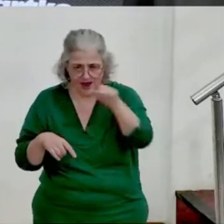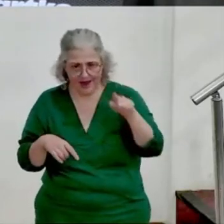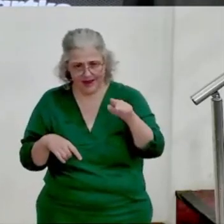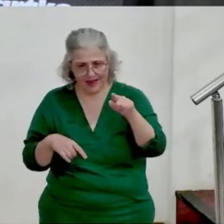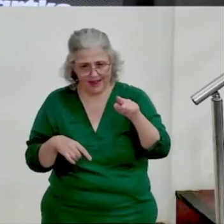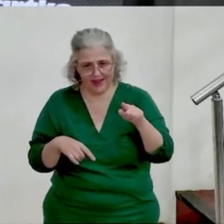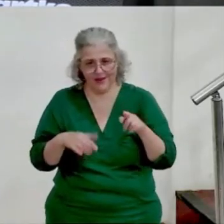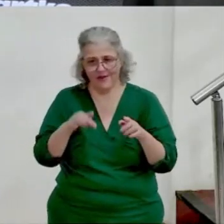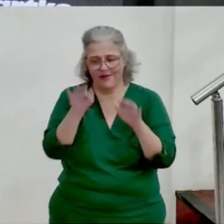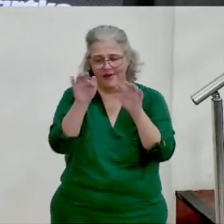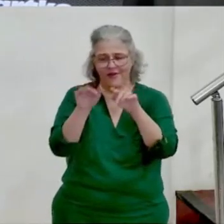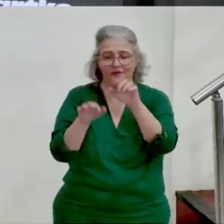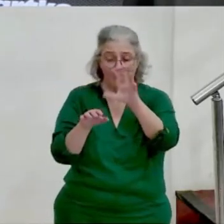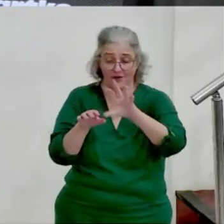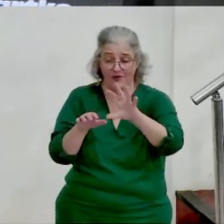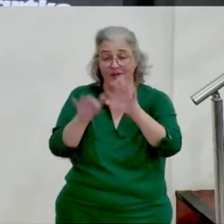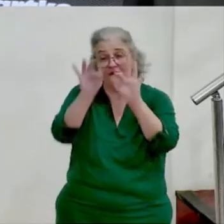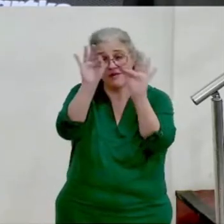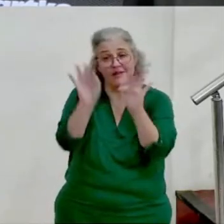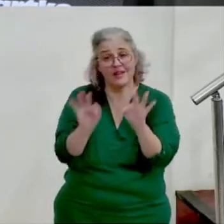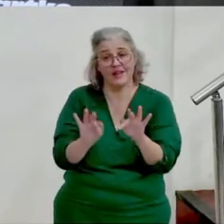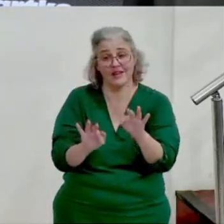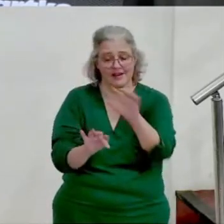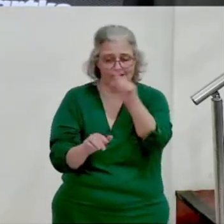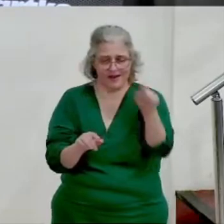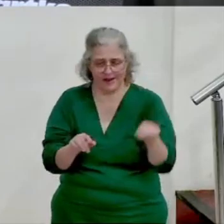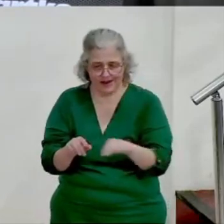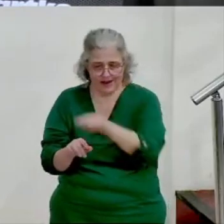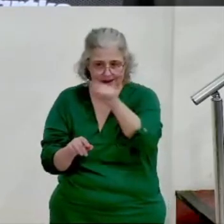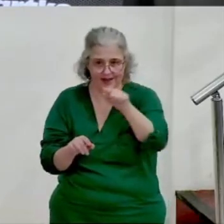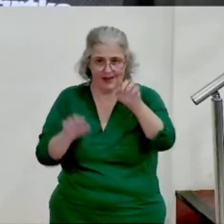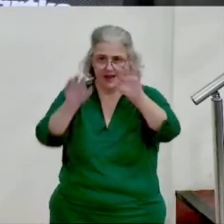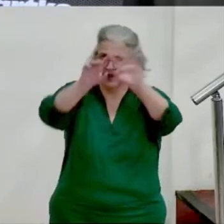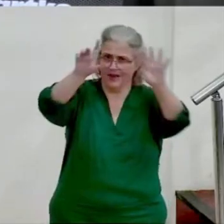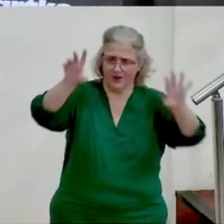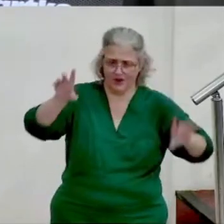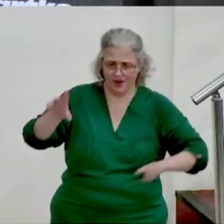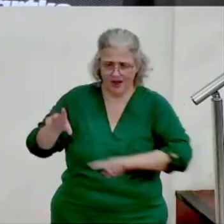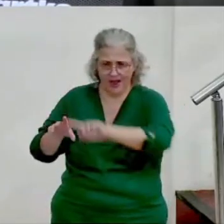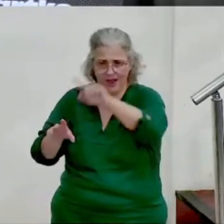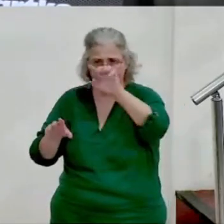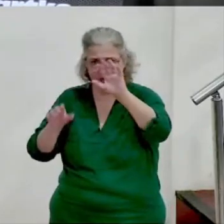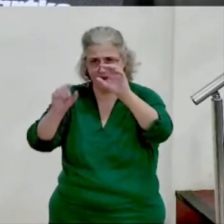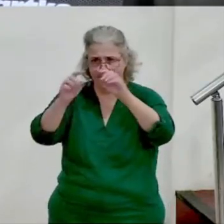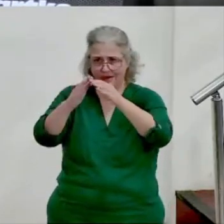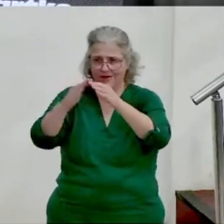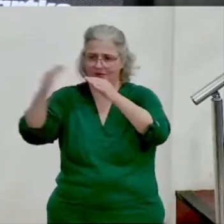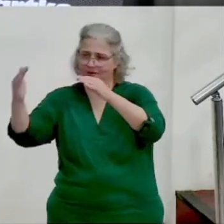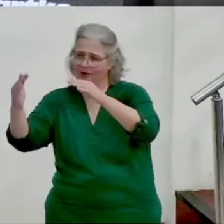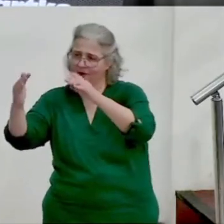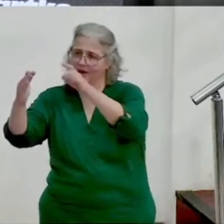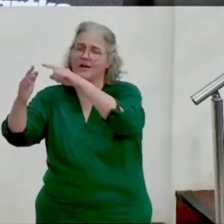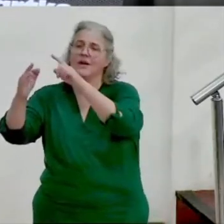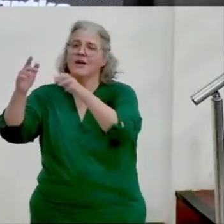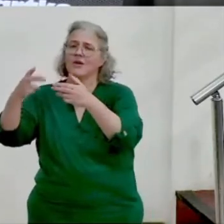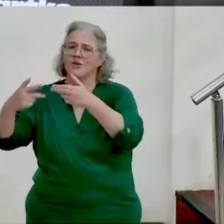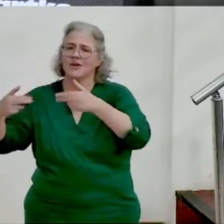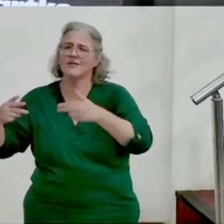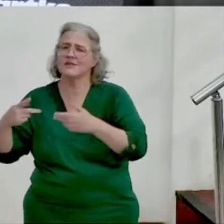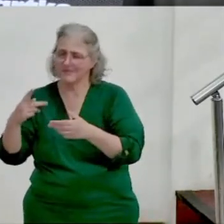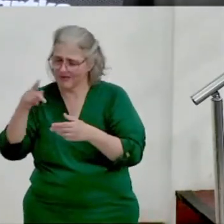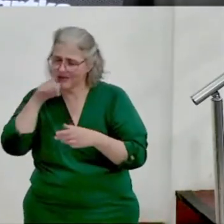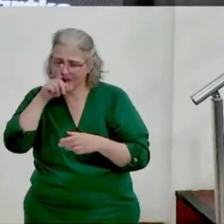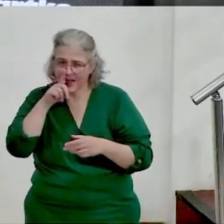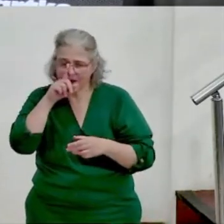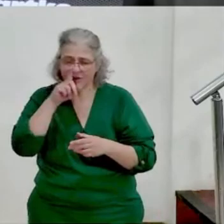feliz, com coragem, com alegria e um coração muito brilhante. Porque